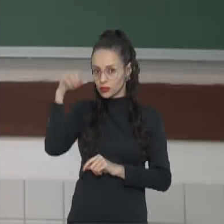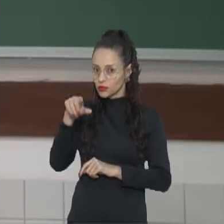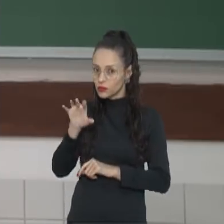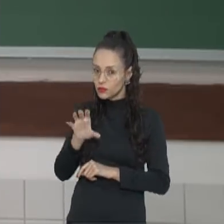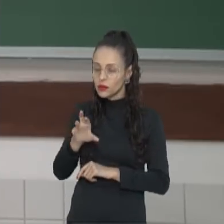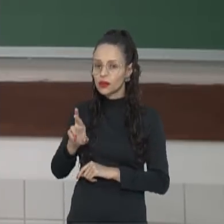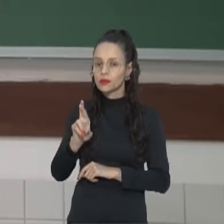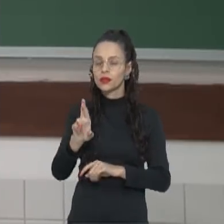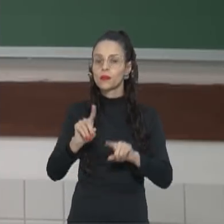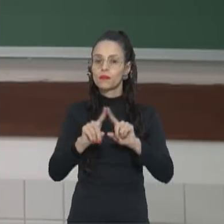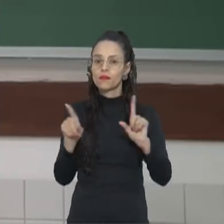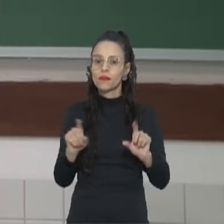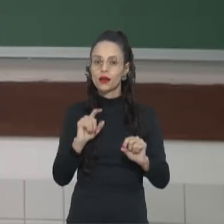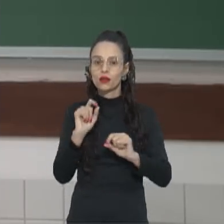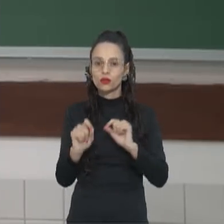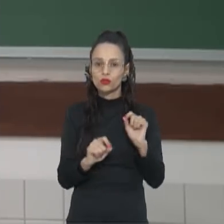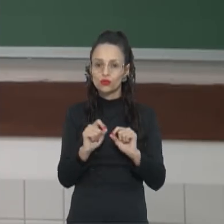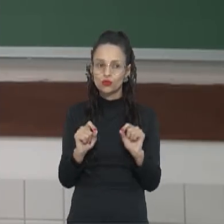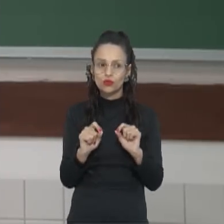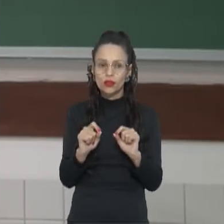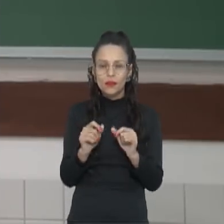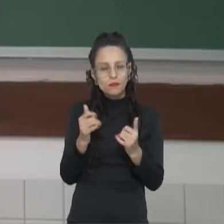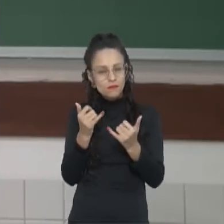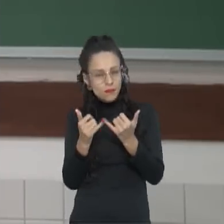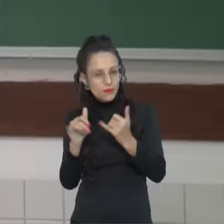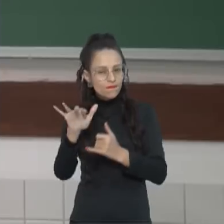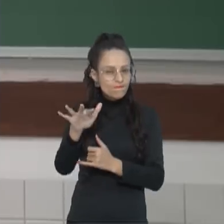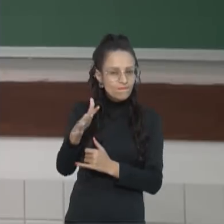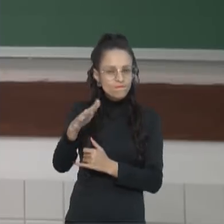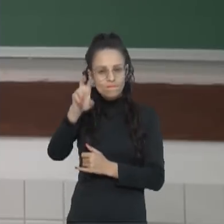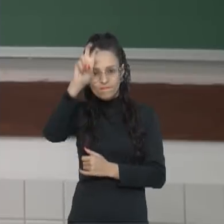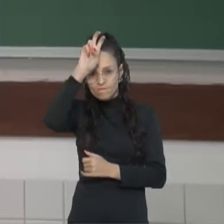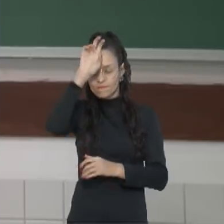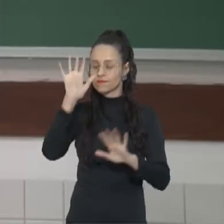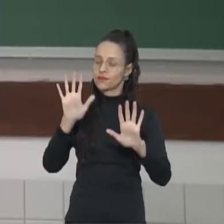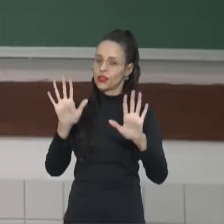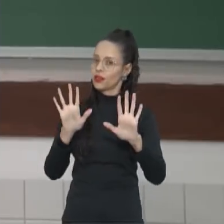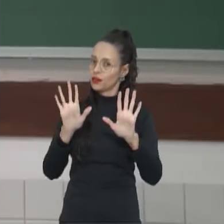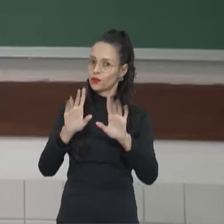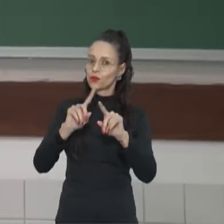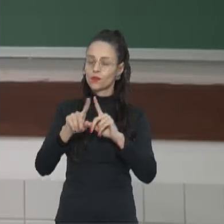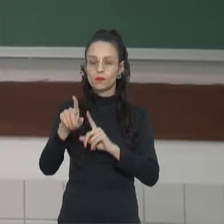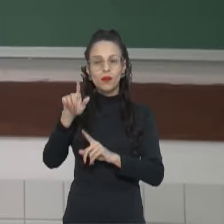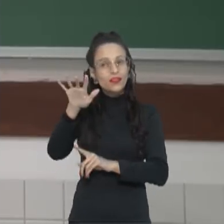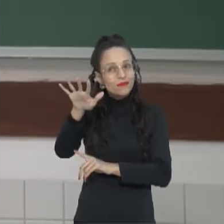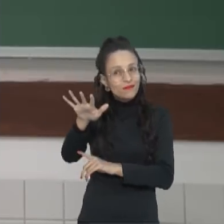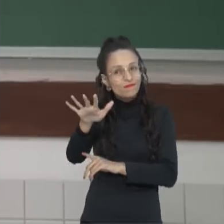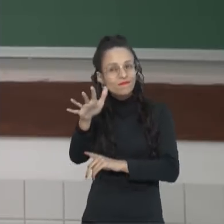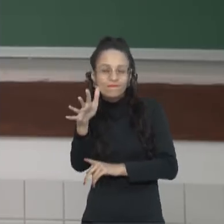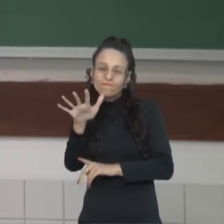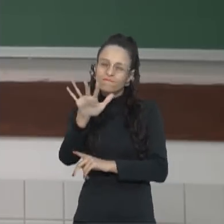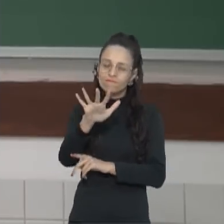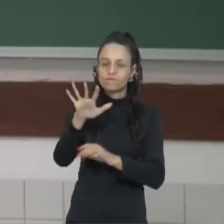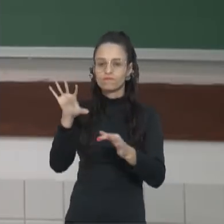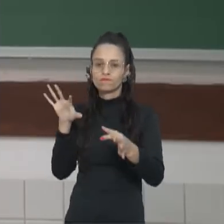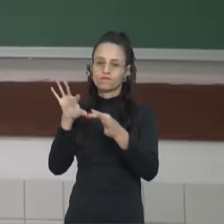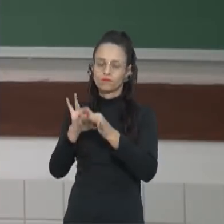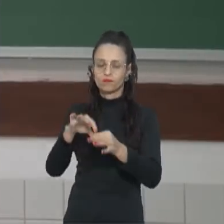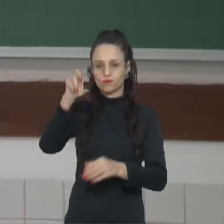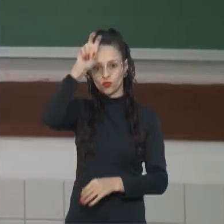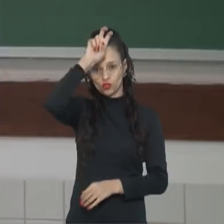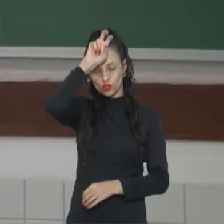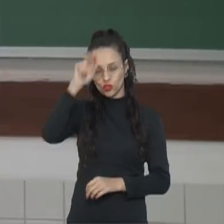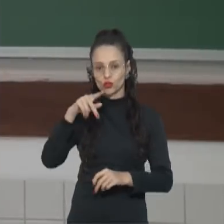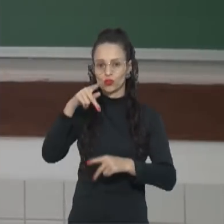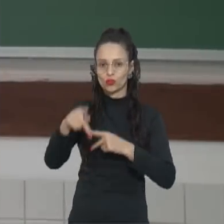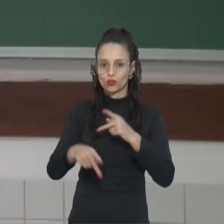representação. Mais ou menos semelhante aos egípcios, melhor nem tocarmos, mas lembra a civilização